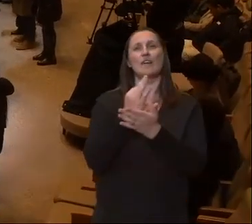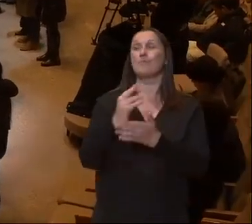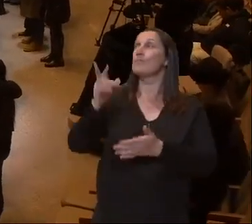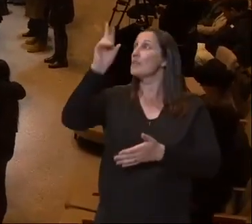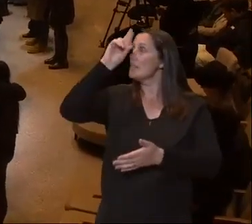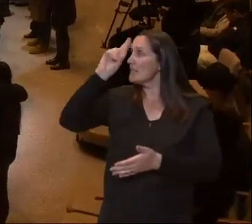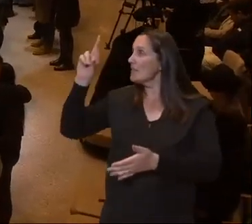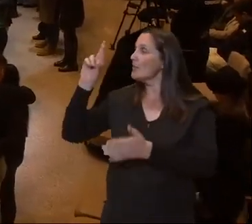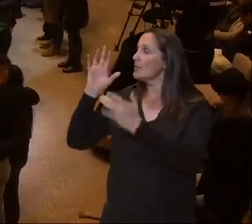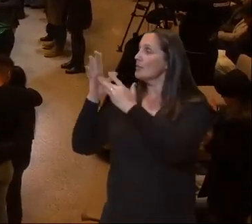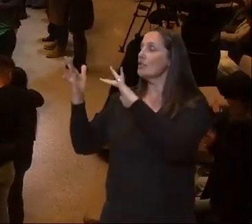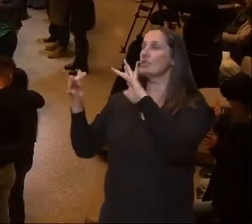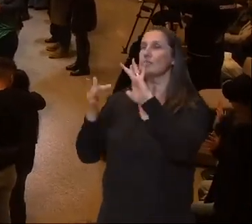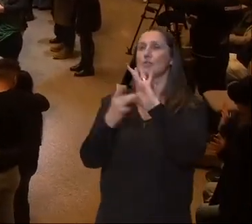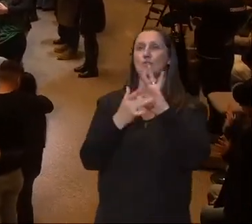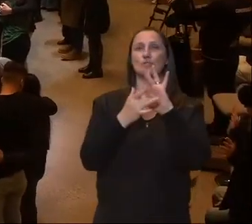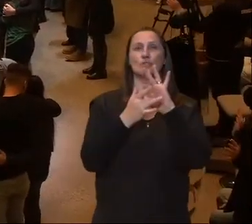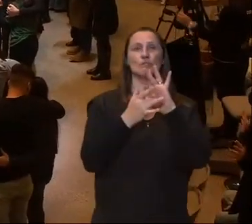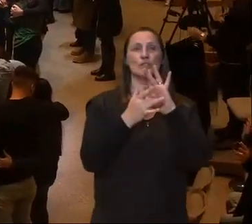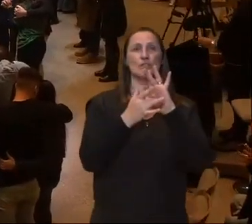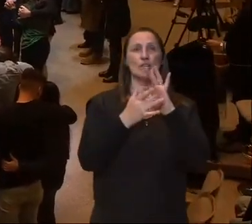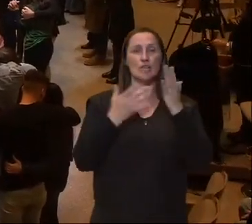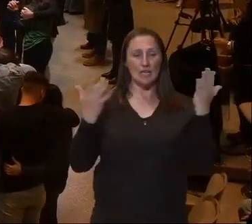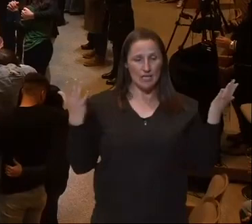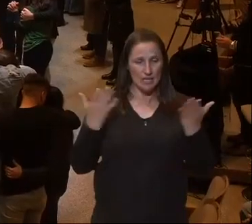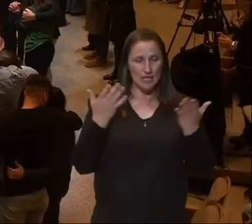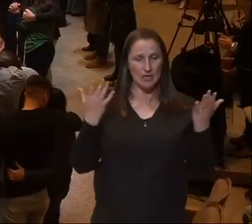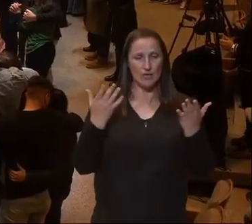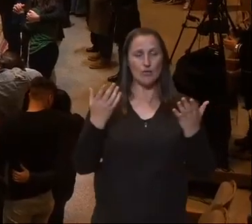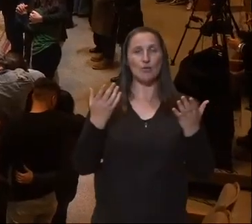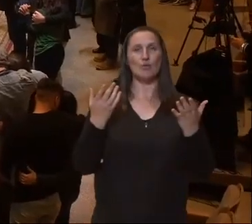Senhor Jesus, eu hoje